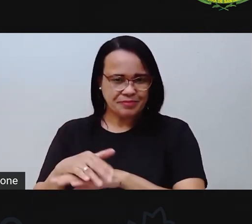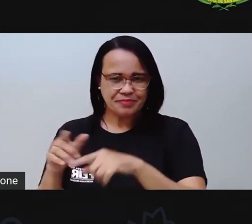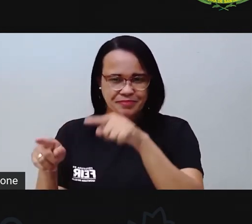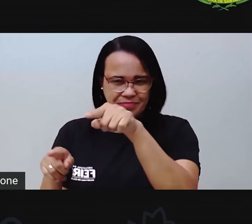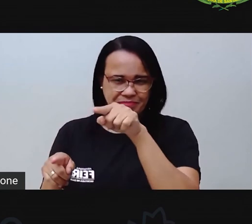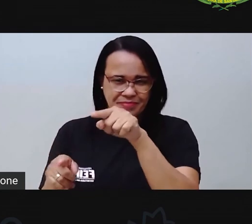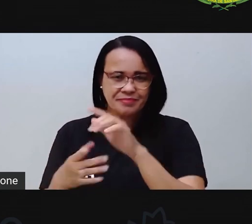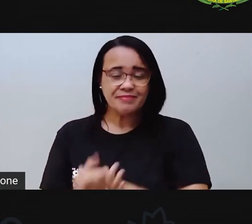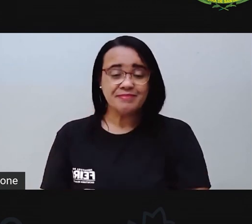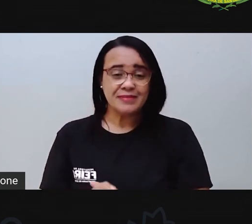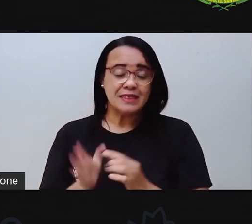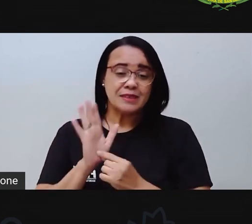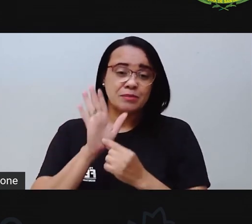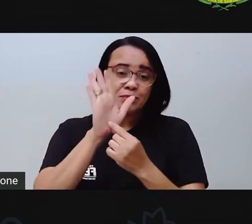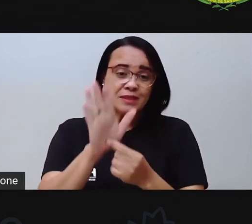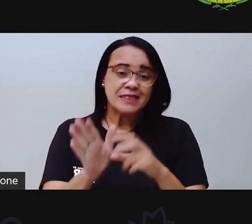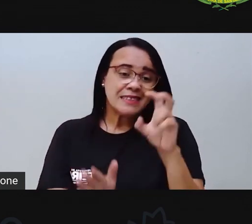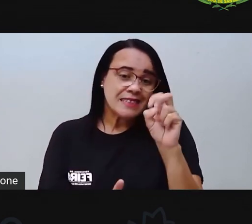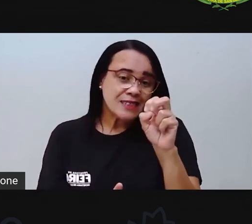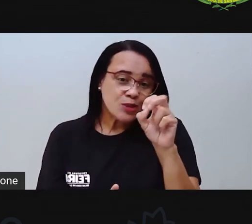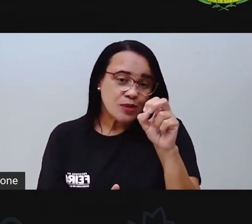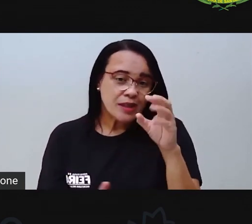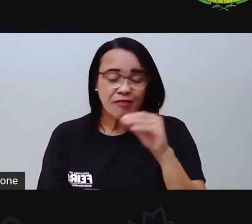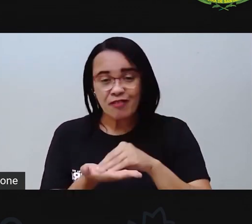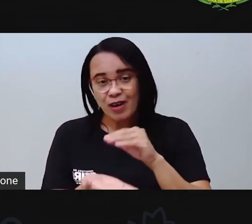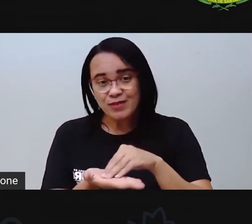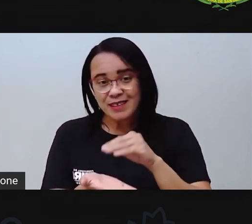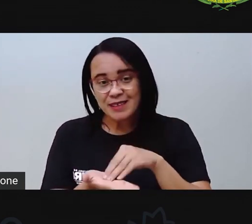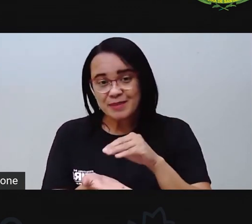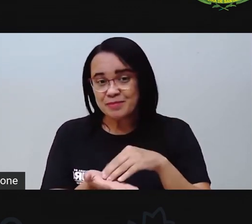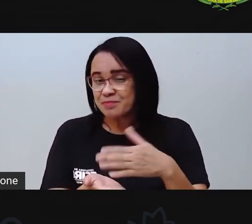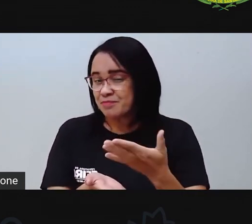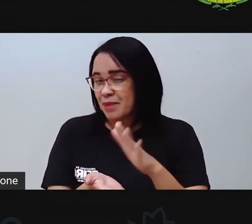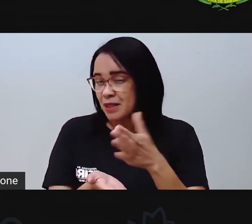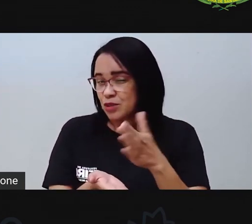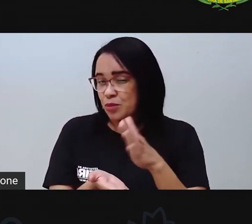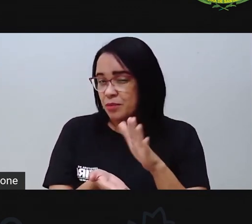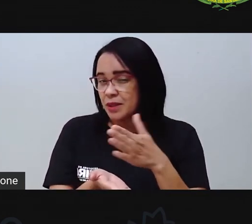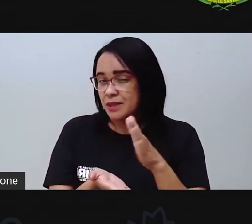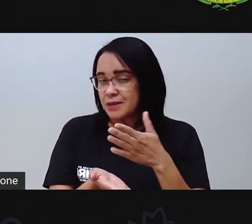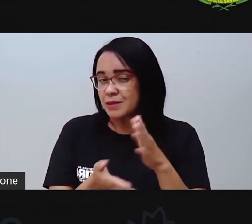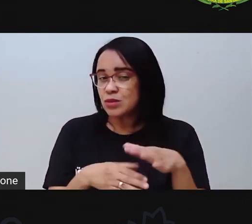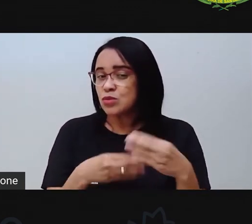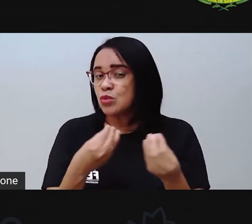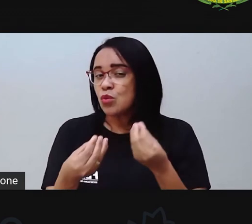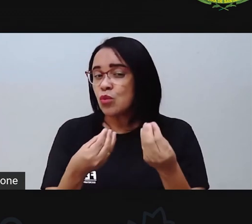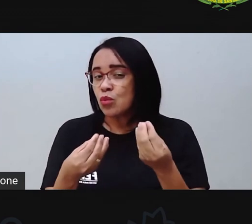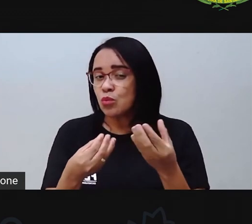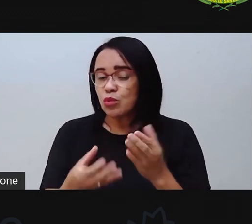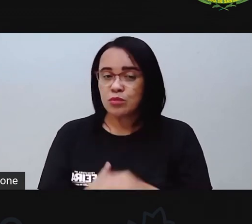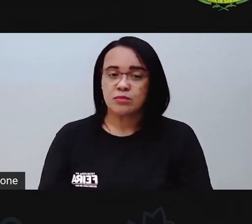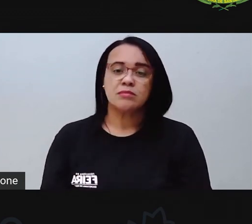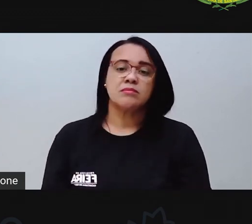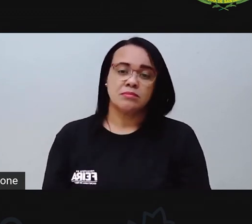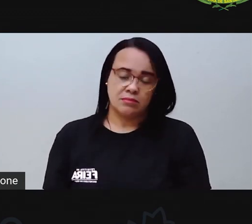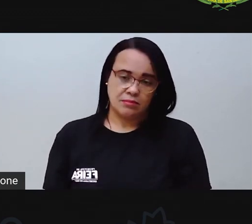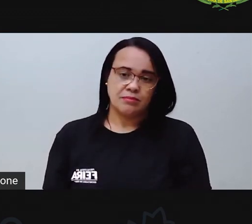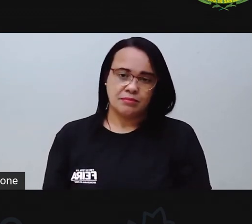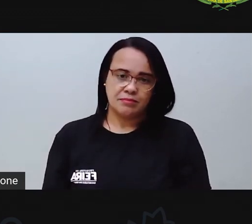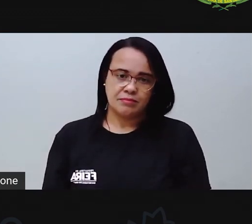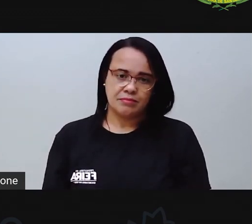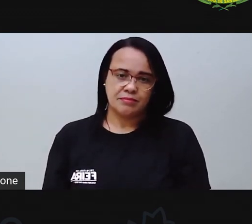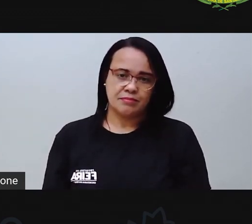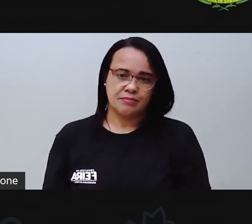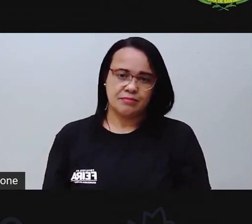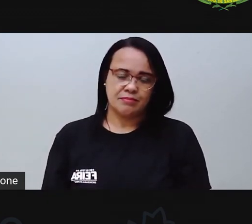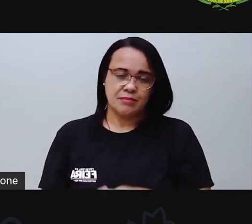Pro vai tentar te mostrar quanto é mais ou menos que vai ter aqui no copo de descartável, quanto vai ter de 50 ml,